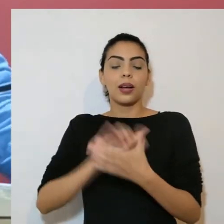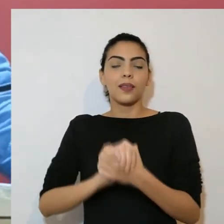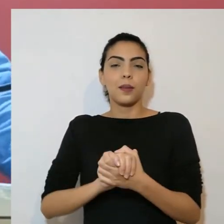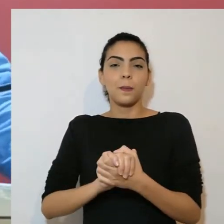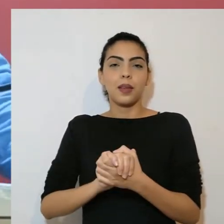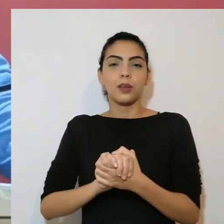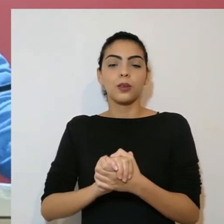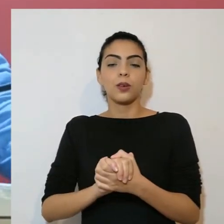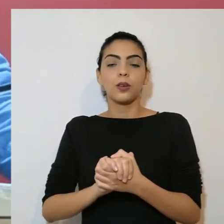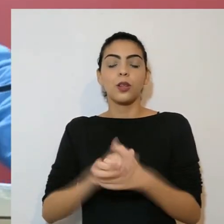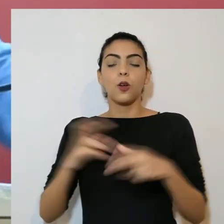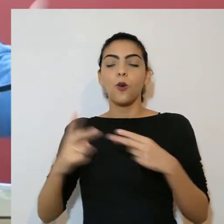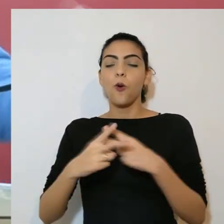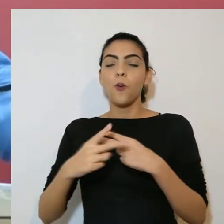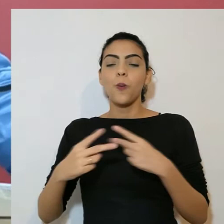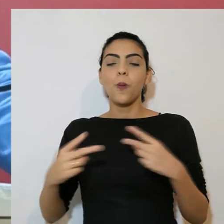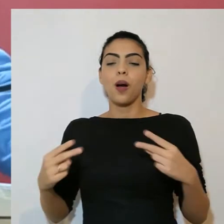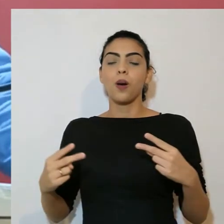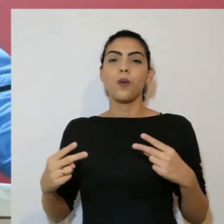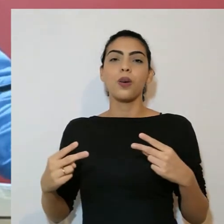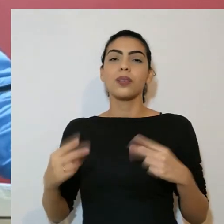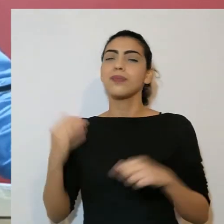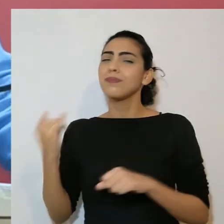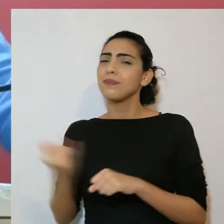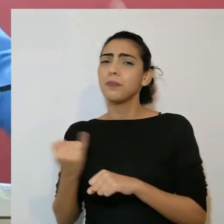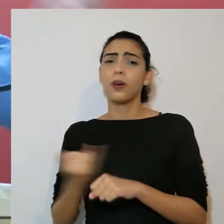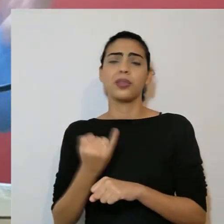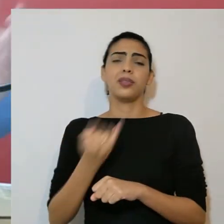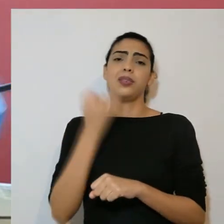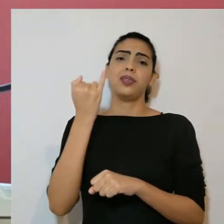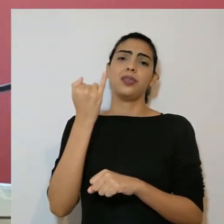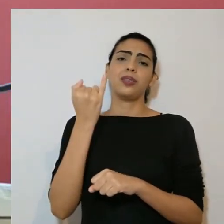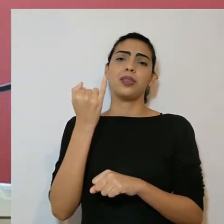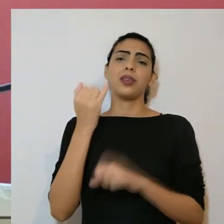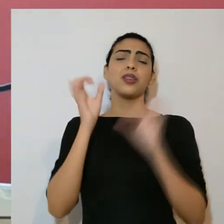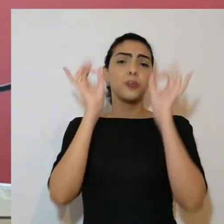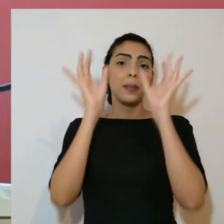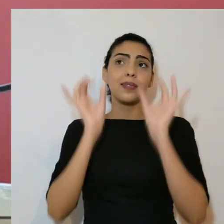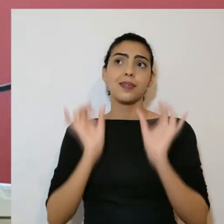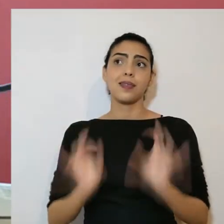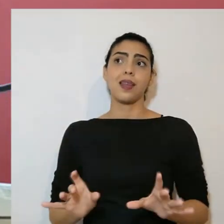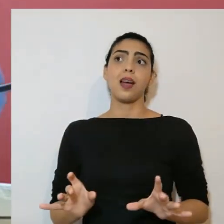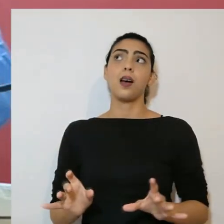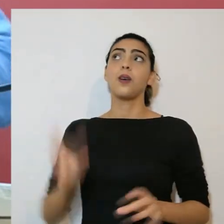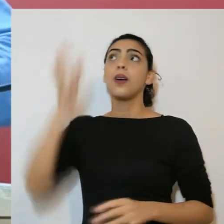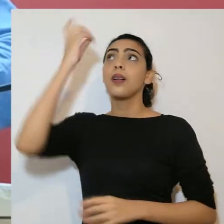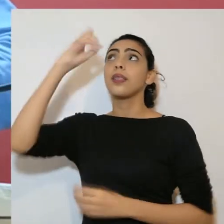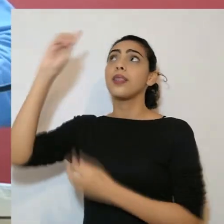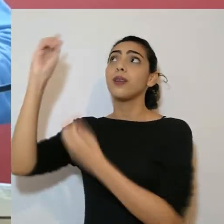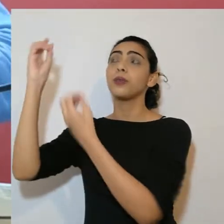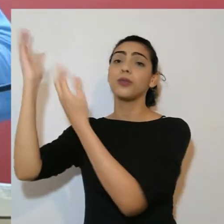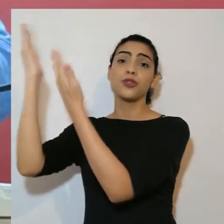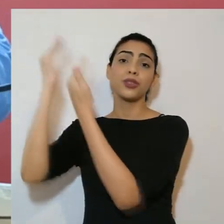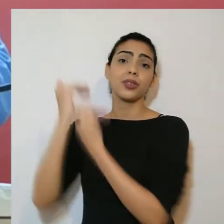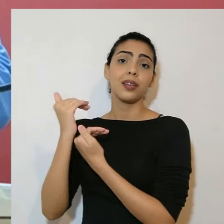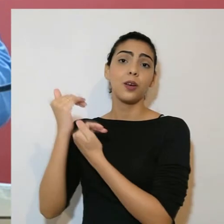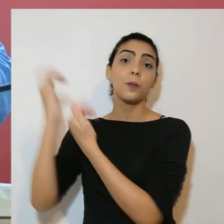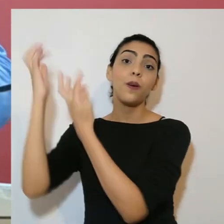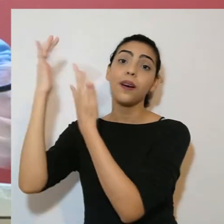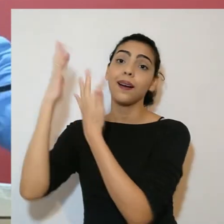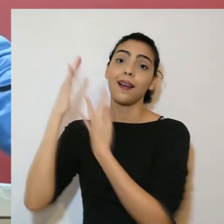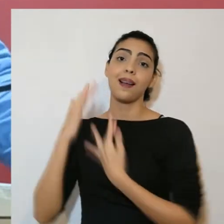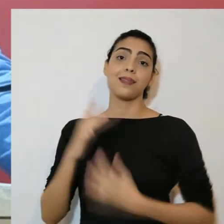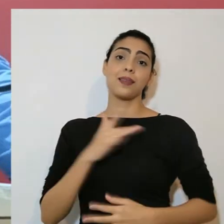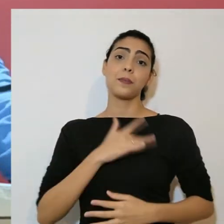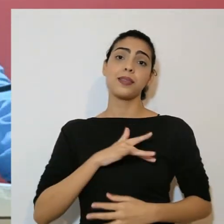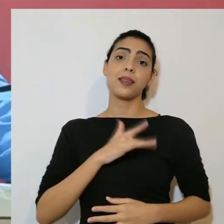um tesouro, como um favor de Deus. Aquela pessoa que Deus nos deu, Ele nos deu por